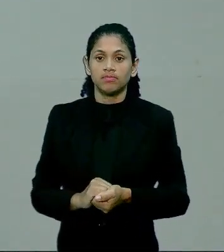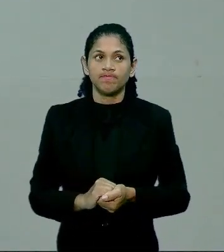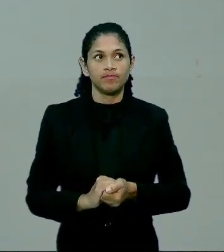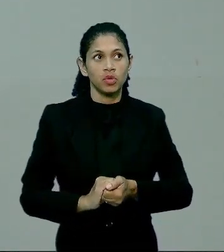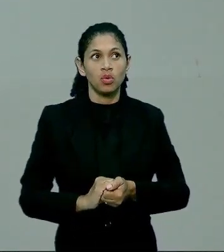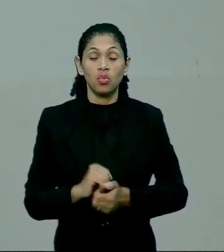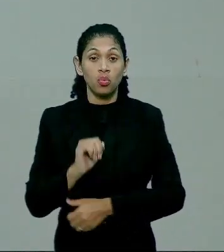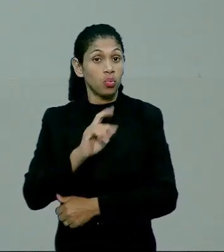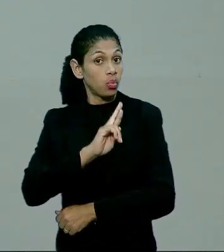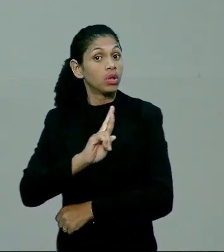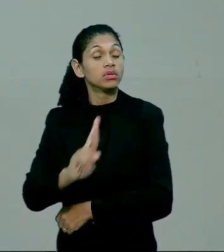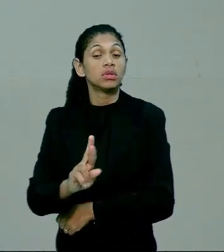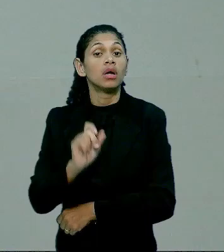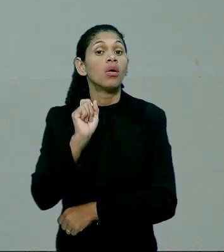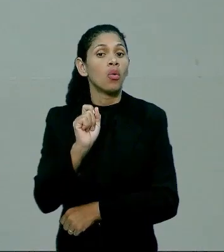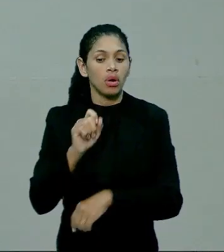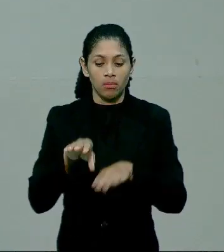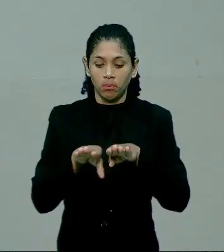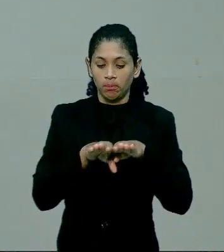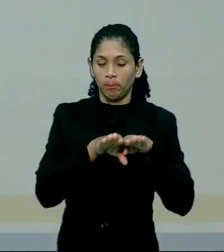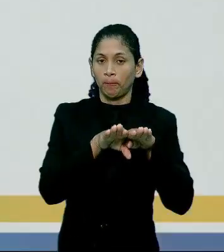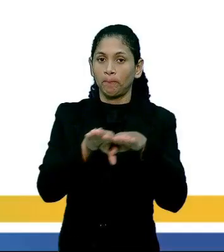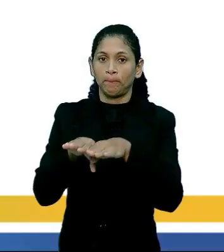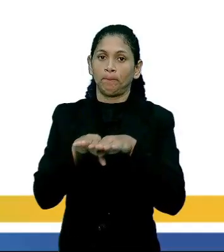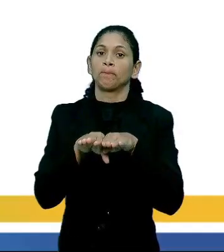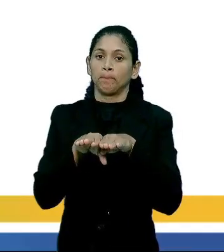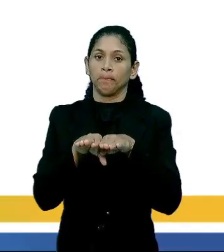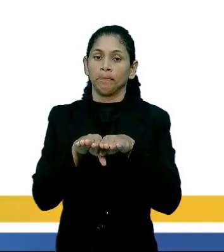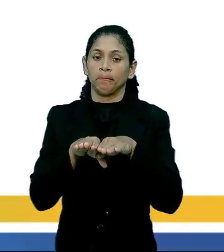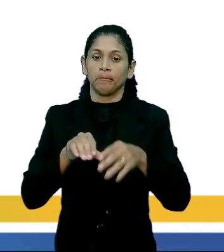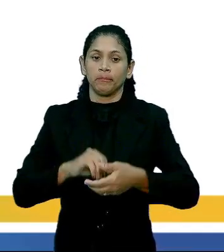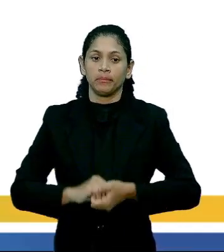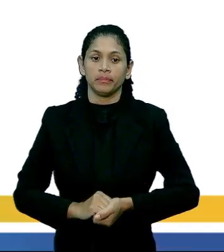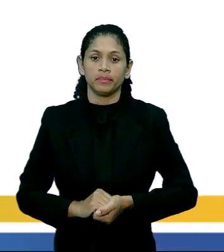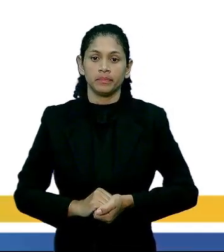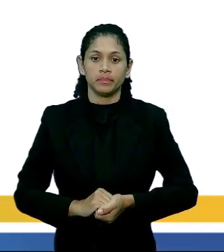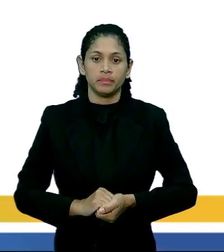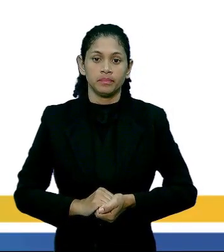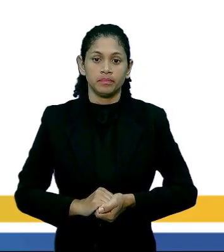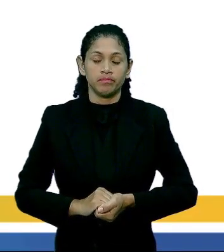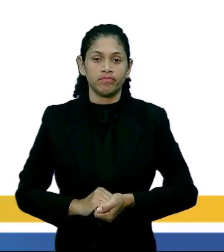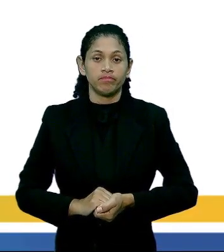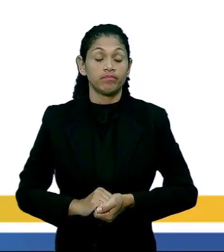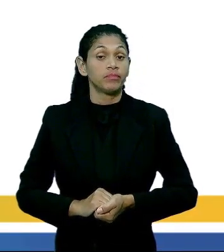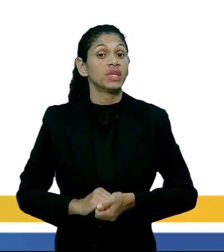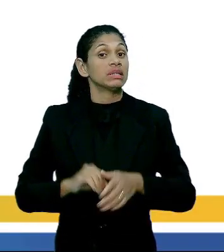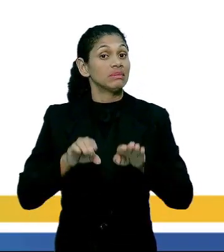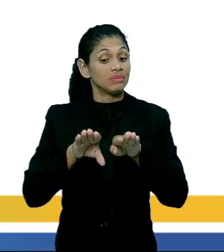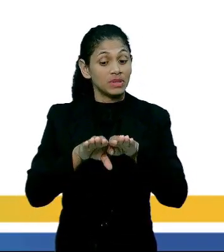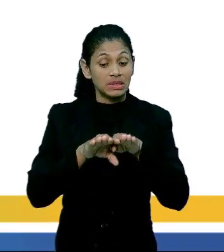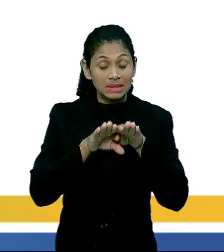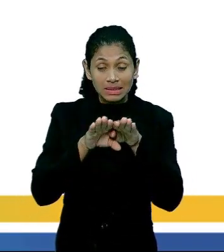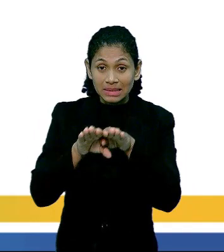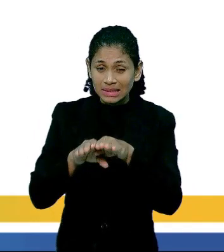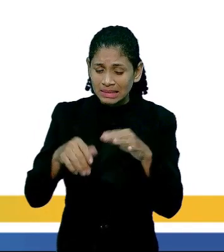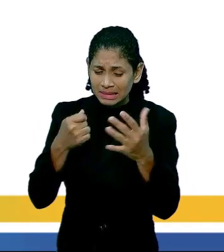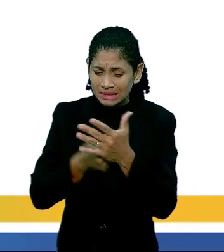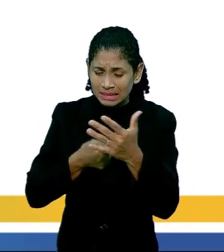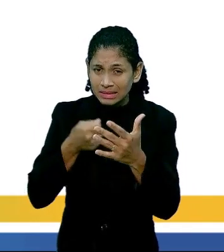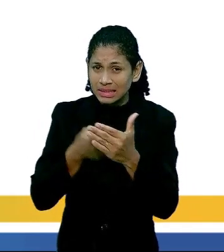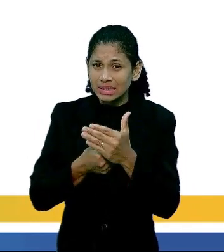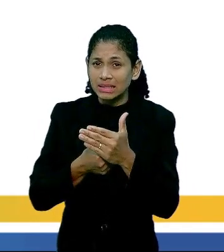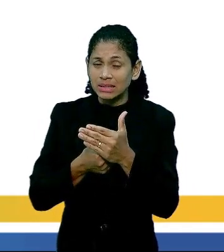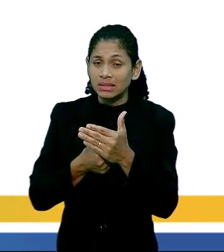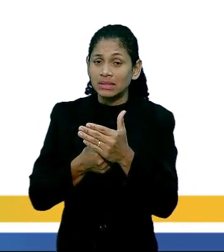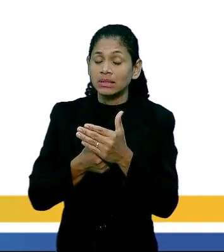um corpo idealizado, o perfeito, acaba gerando essa padronização que vai gerar danos à saúde e